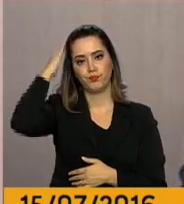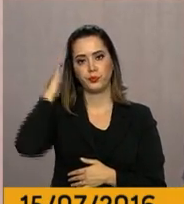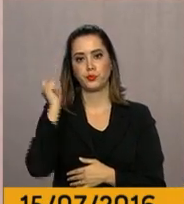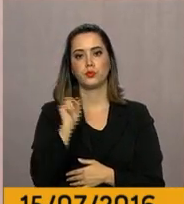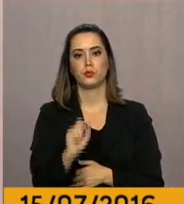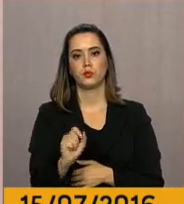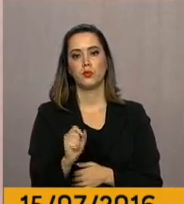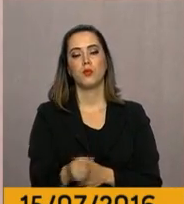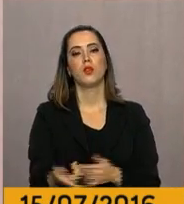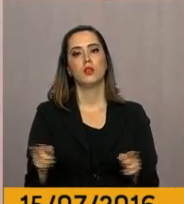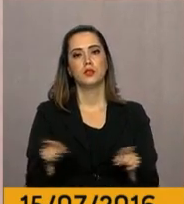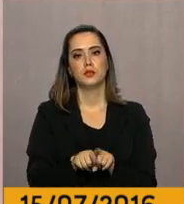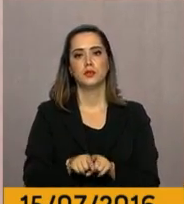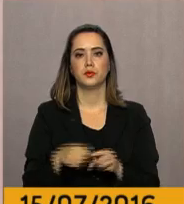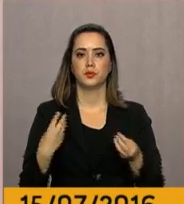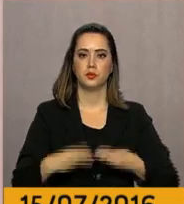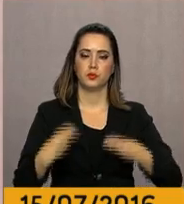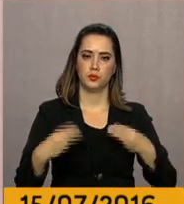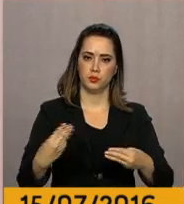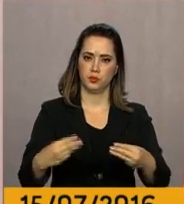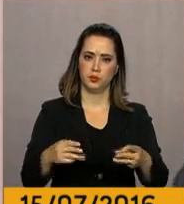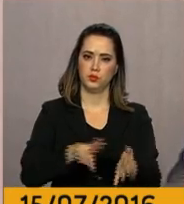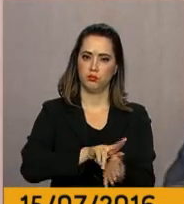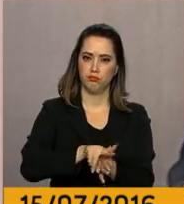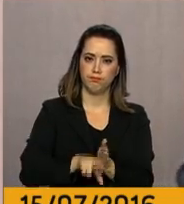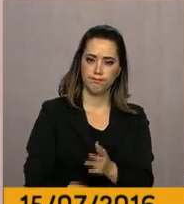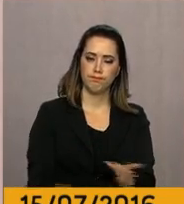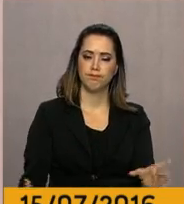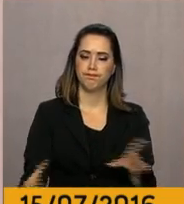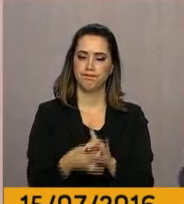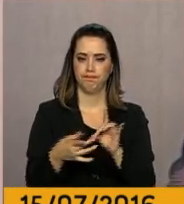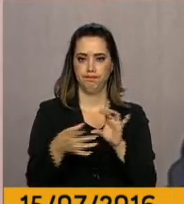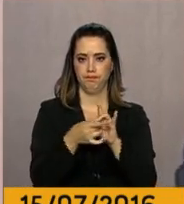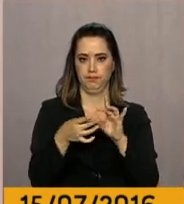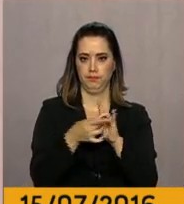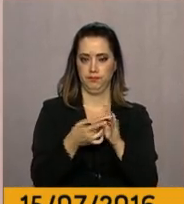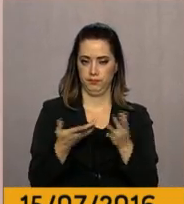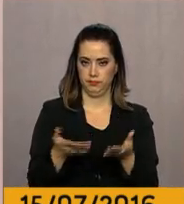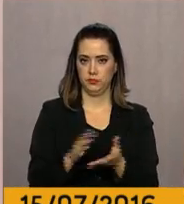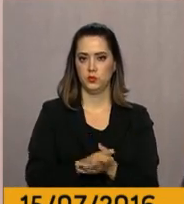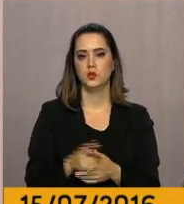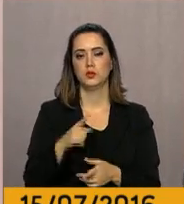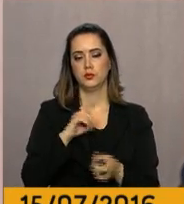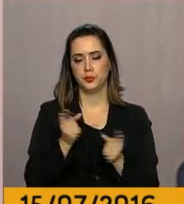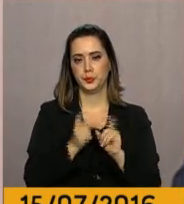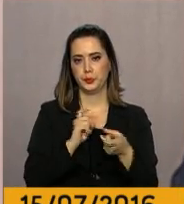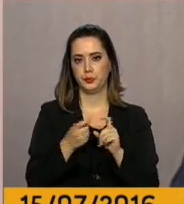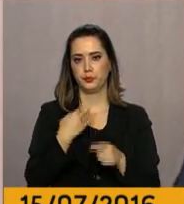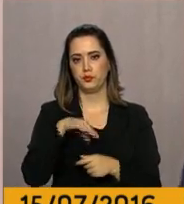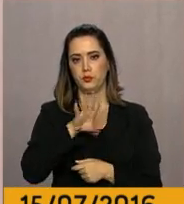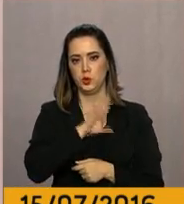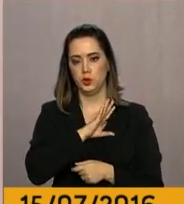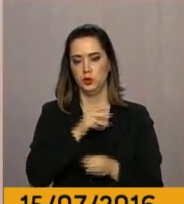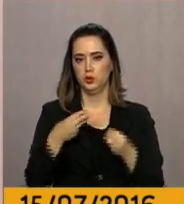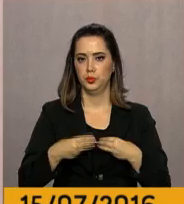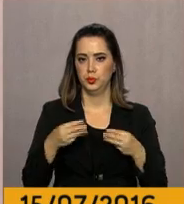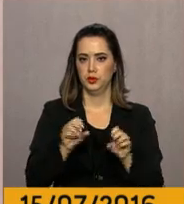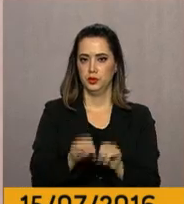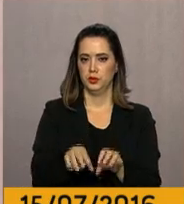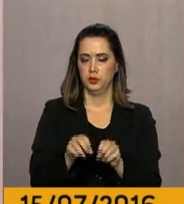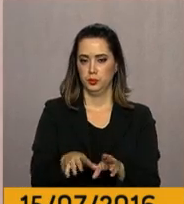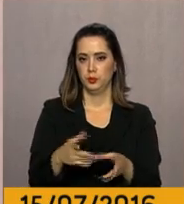aval do ministro Meirelles, do ministro Diogo, e com o nosso aval e a nossa coordenação, já que é nossa